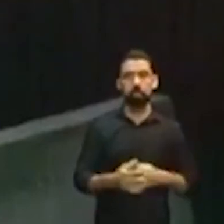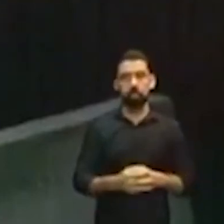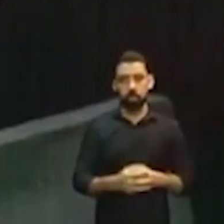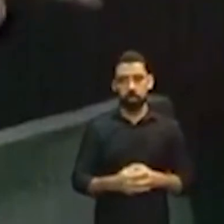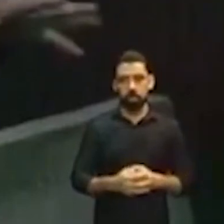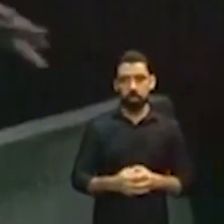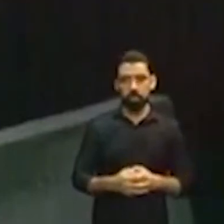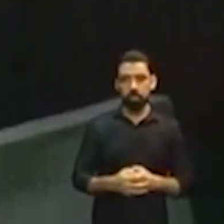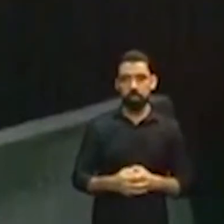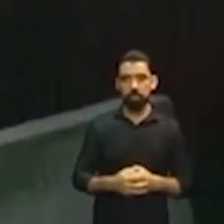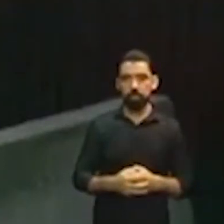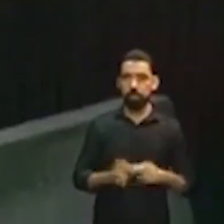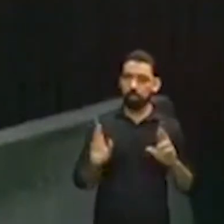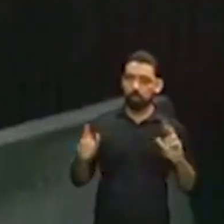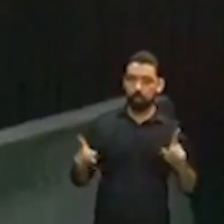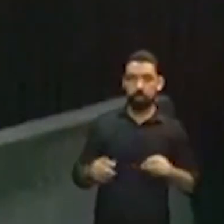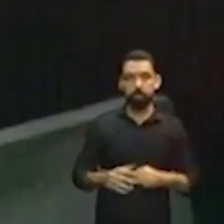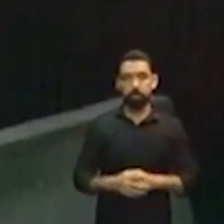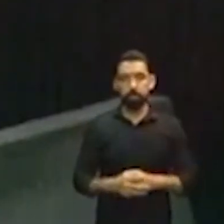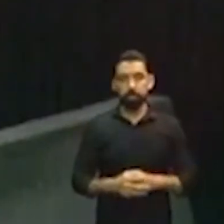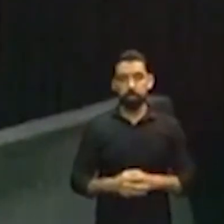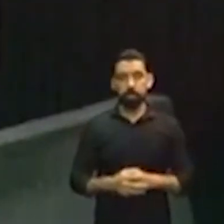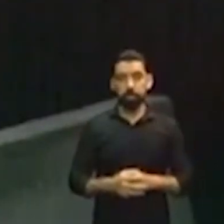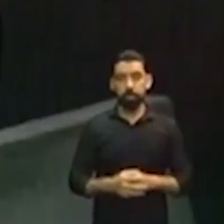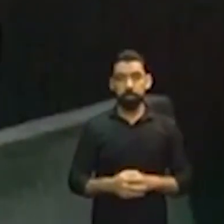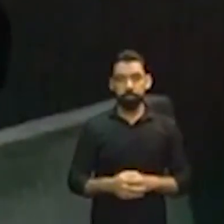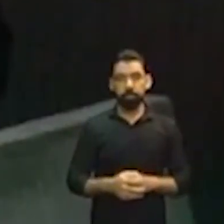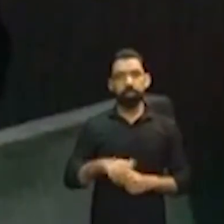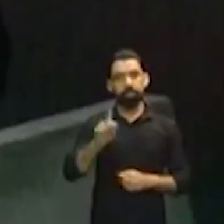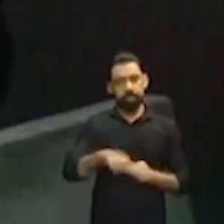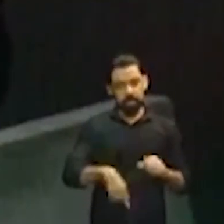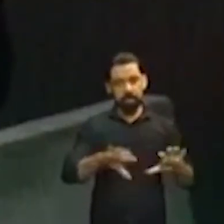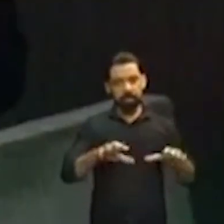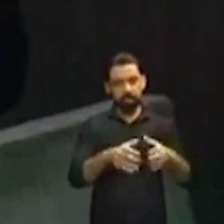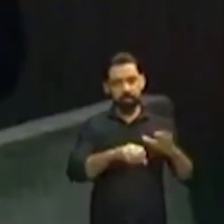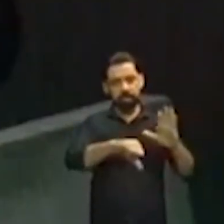já é diferente. Entendeu? É crime organizado.